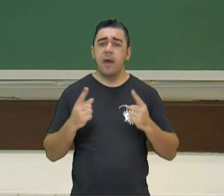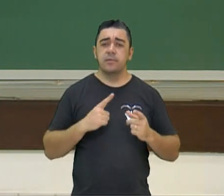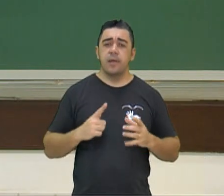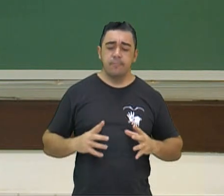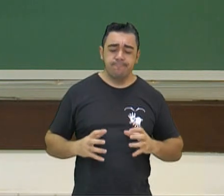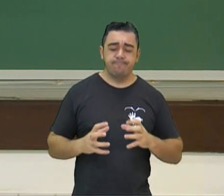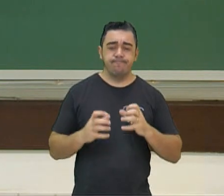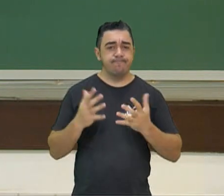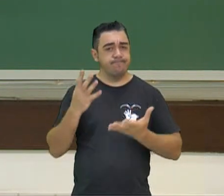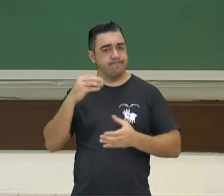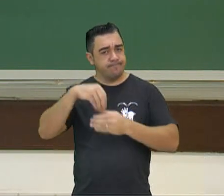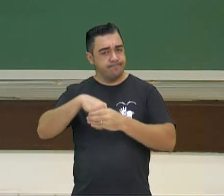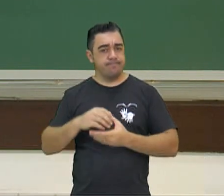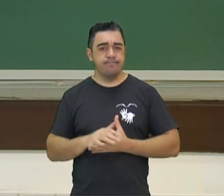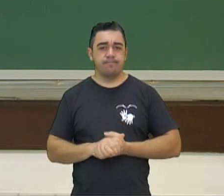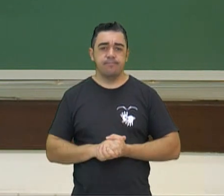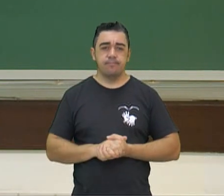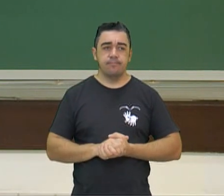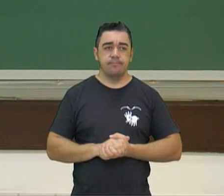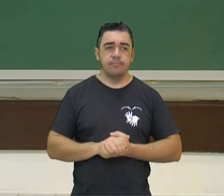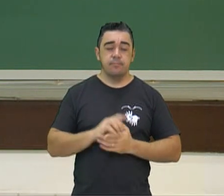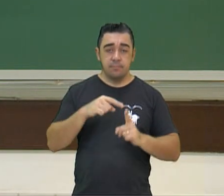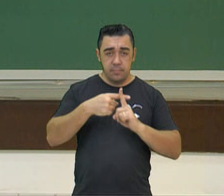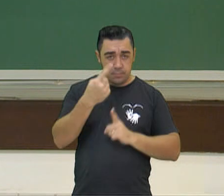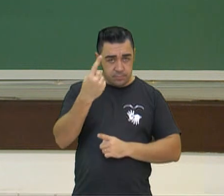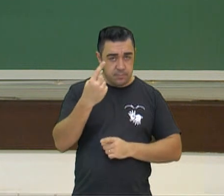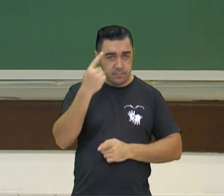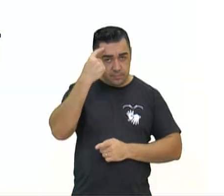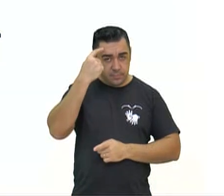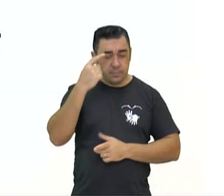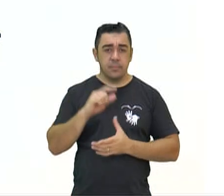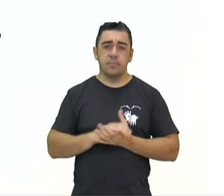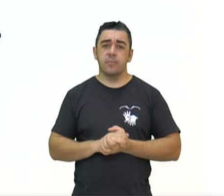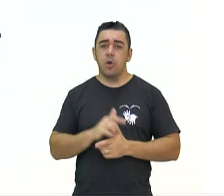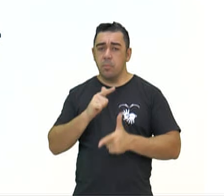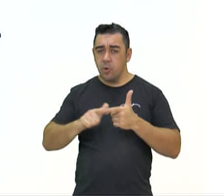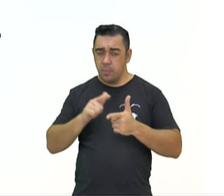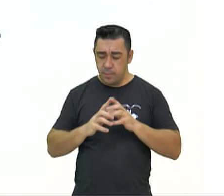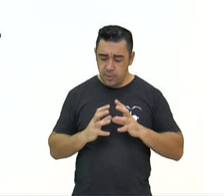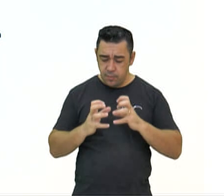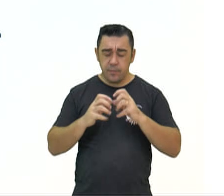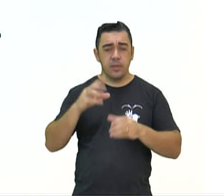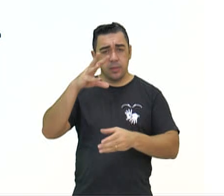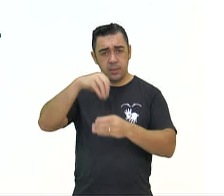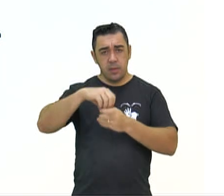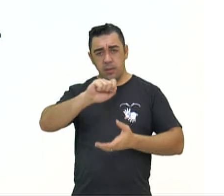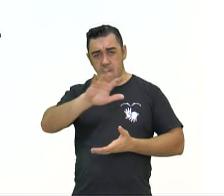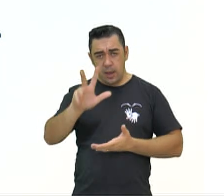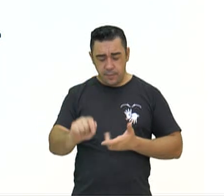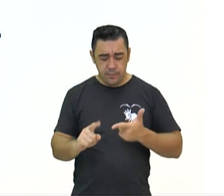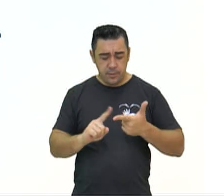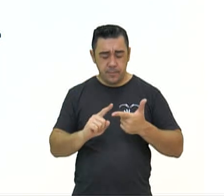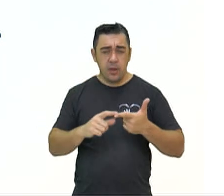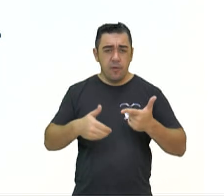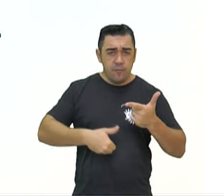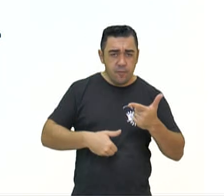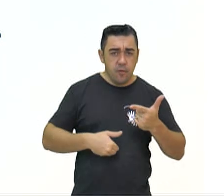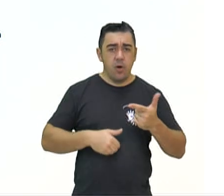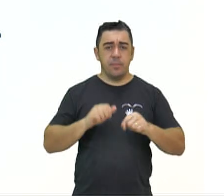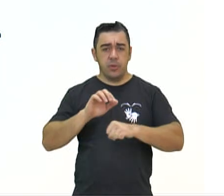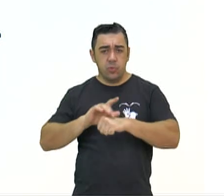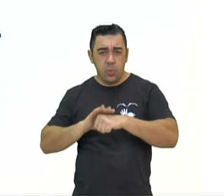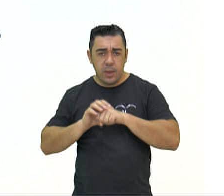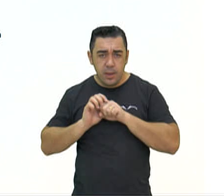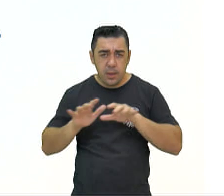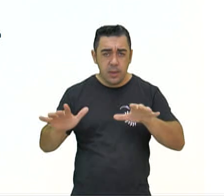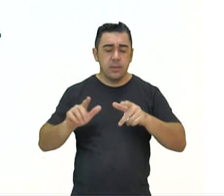inflamado. Mais uma para a gente pensar aí. Os conflitos existentes na África, juntamente com fome, epidemias, são elementos